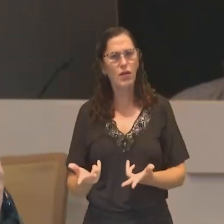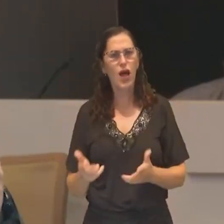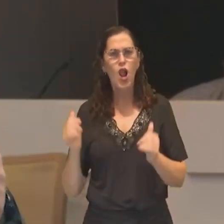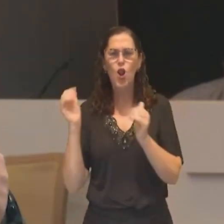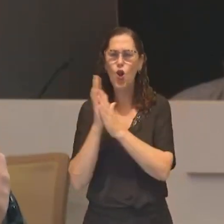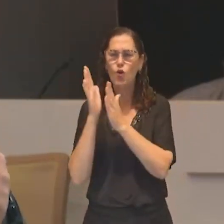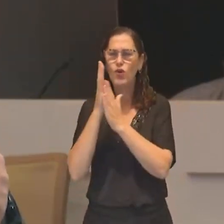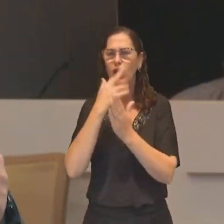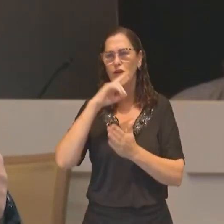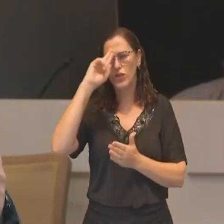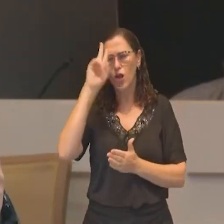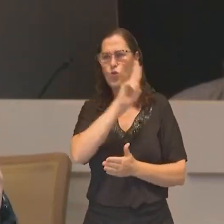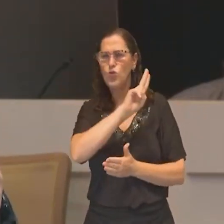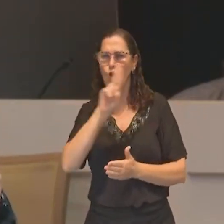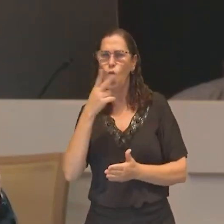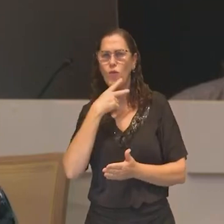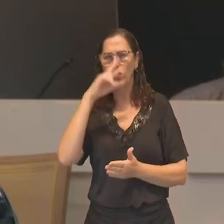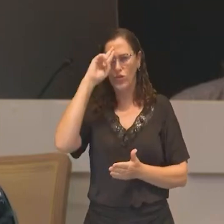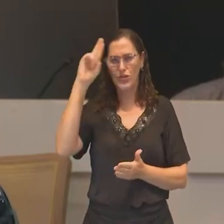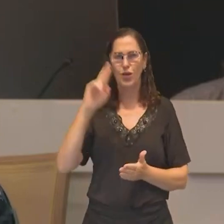Louvado seja o nome do Senhor.